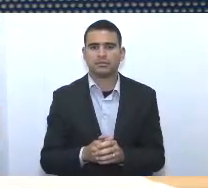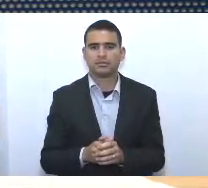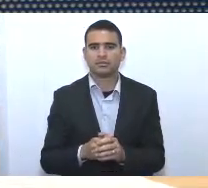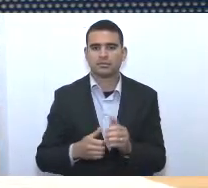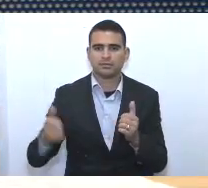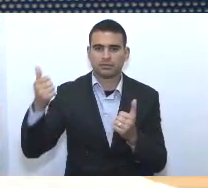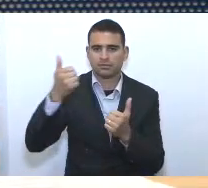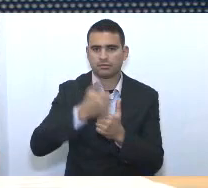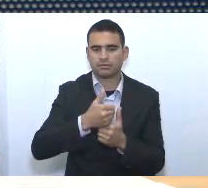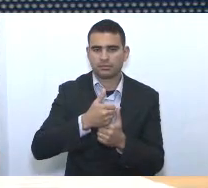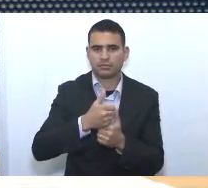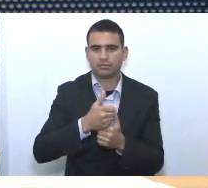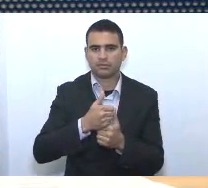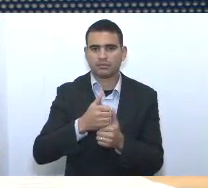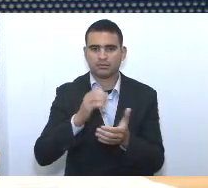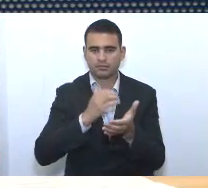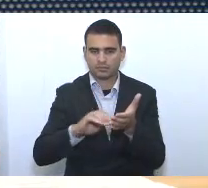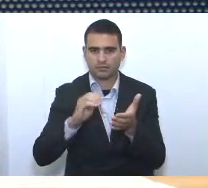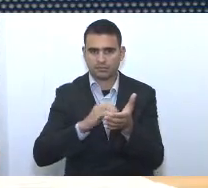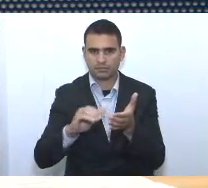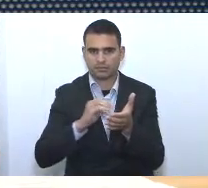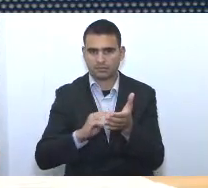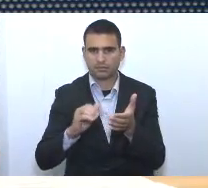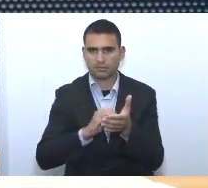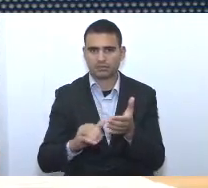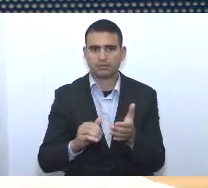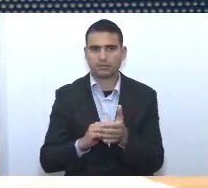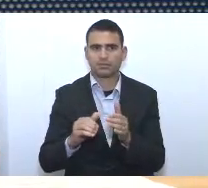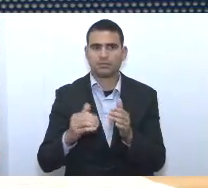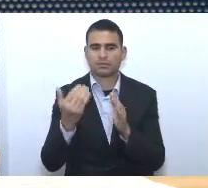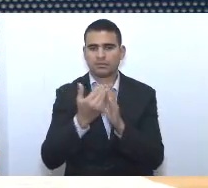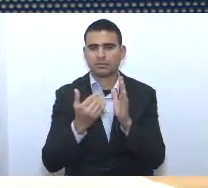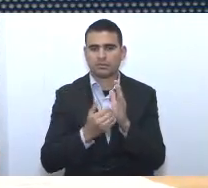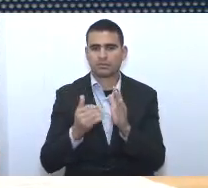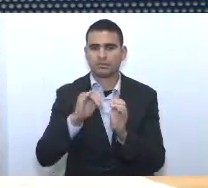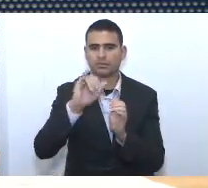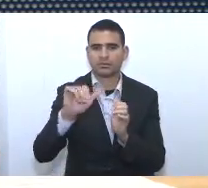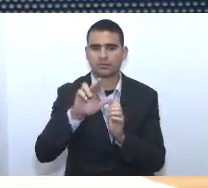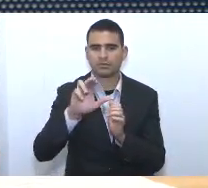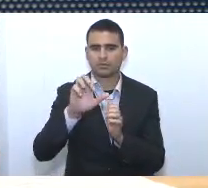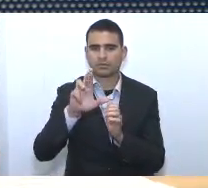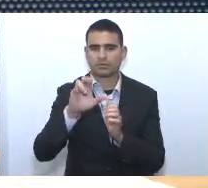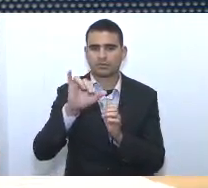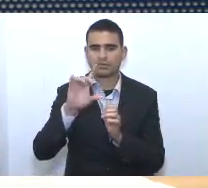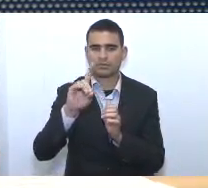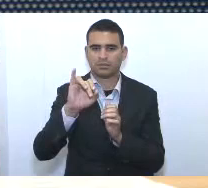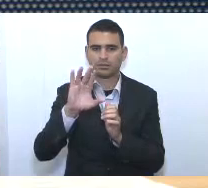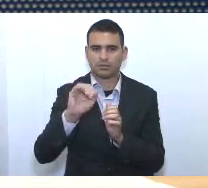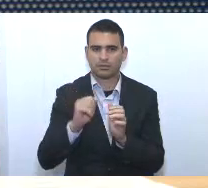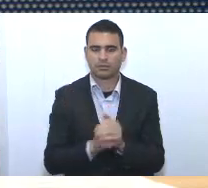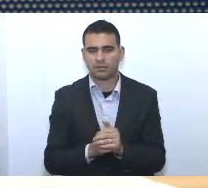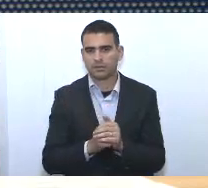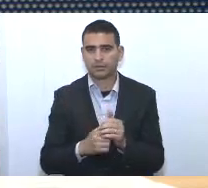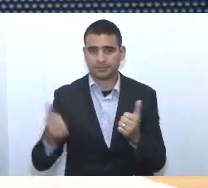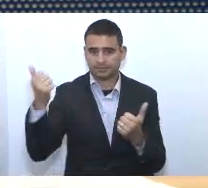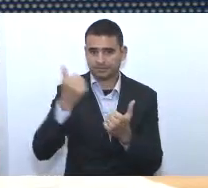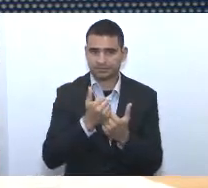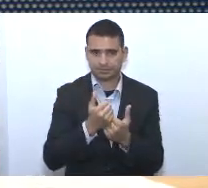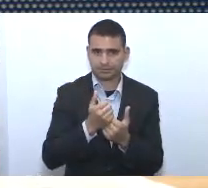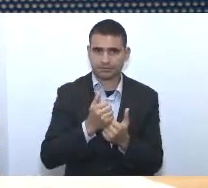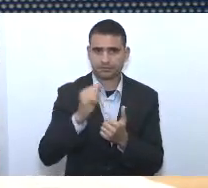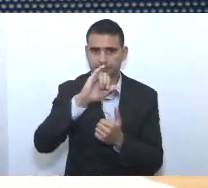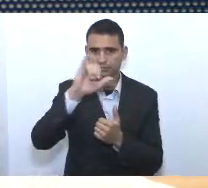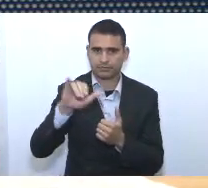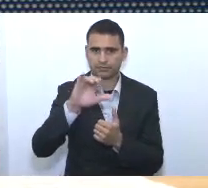substituindo o secretário de Assuntos Jurídicos, Severino, nosso nobre secretário adjunto, José